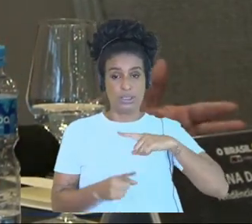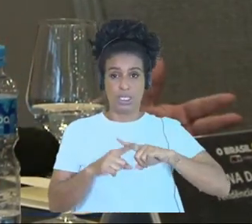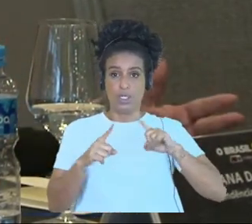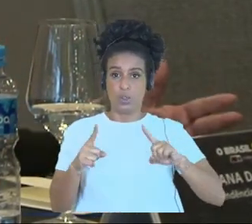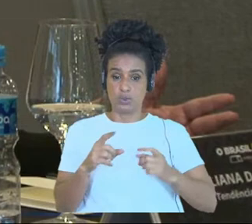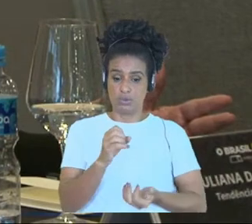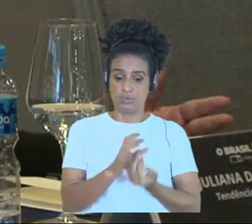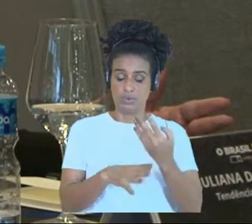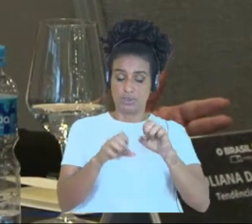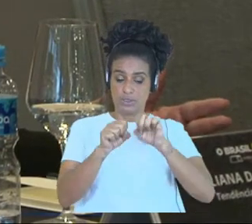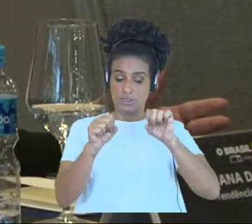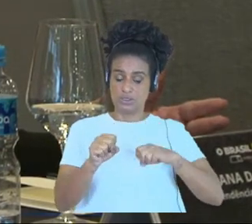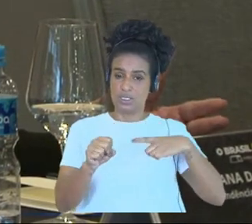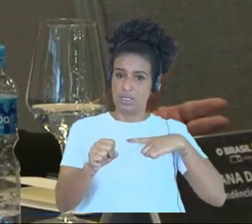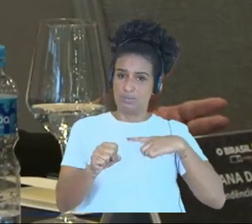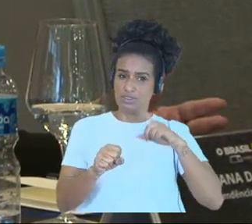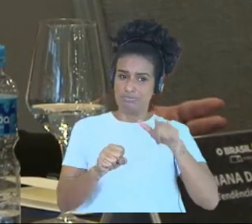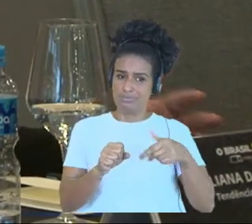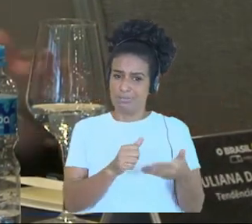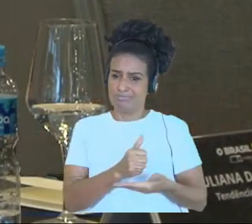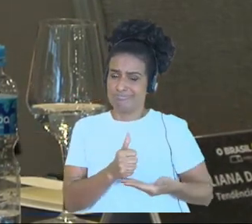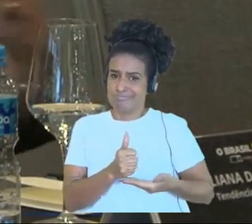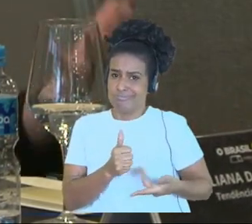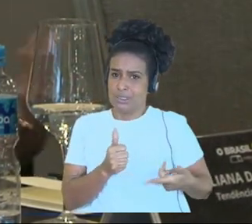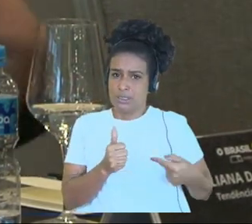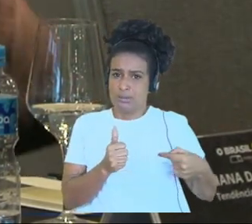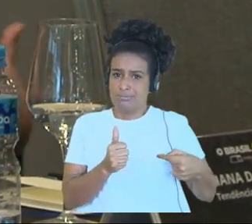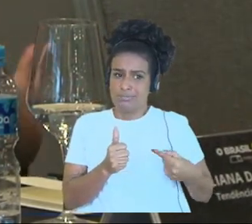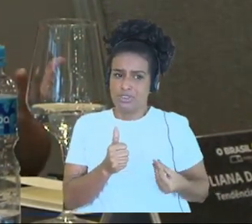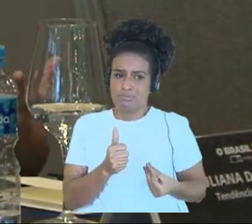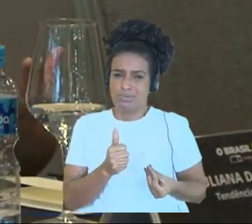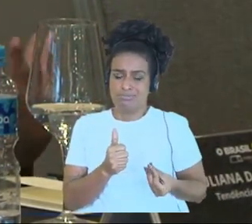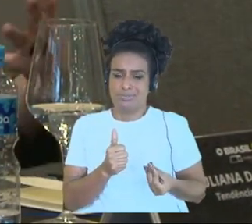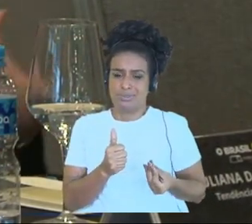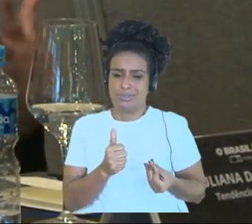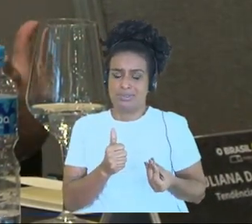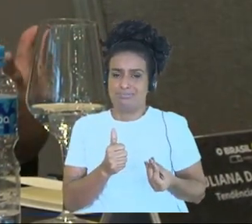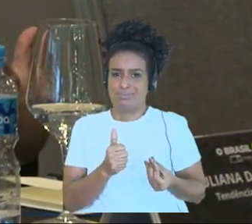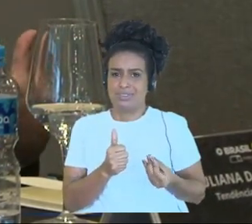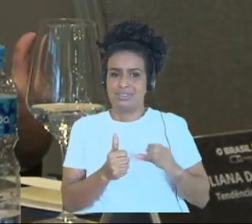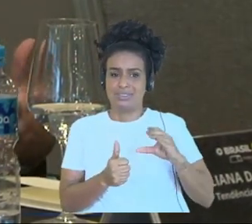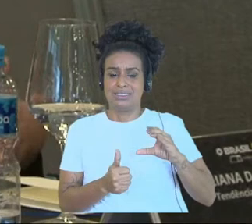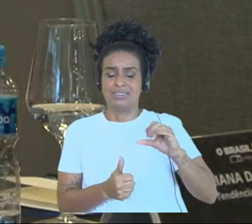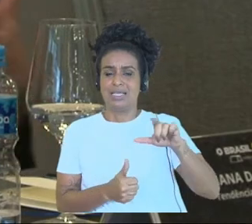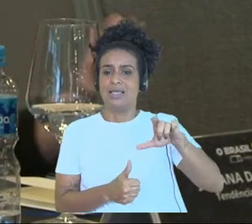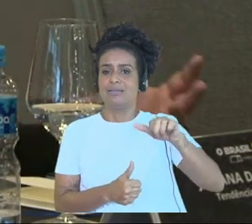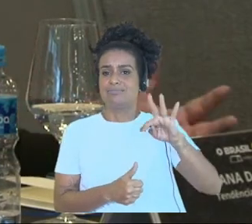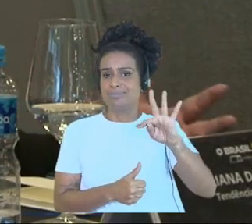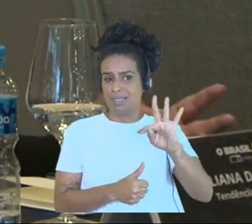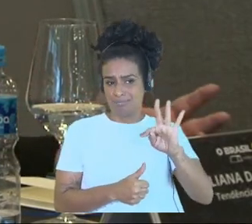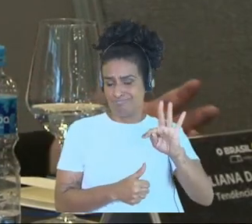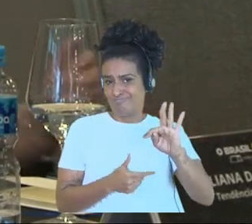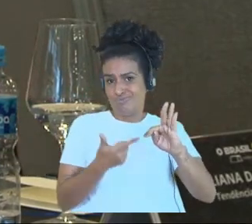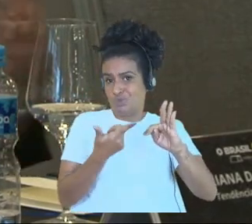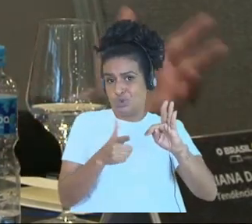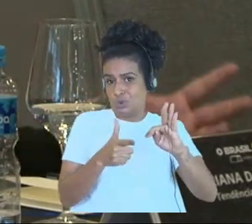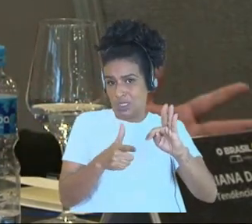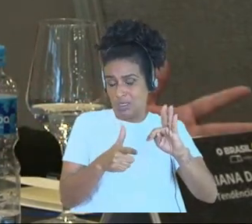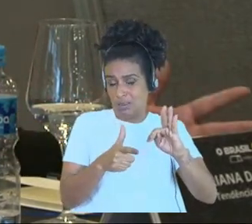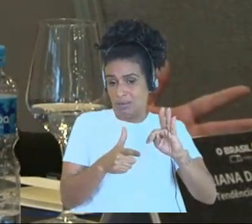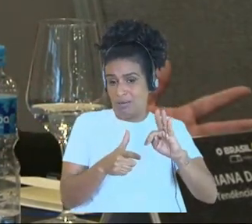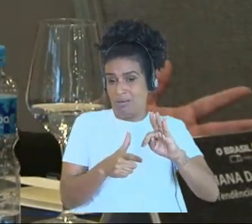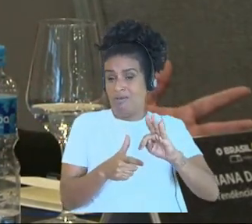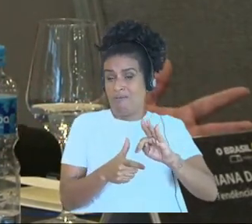hoje em dia, ainda está baseado num regime de CLT. A gente não tem mais isso. Hoje em dia, muitas